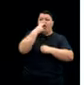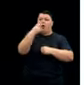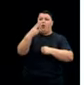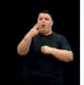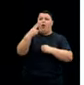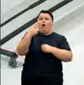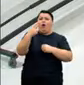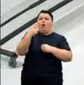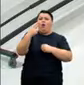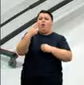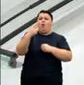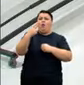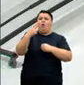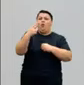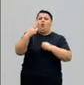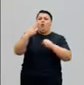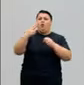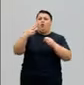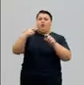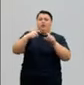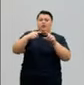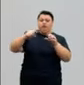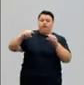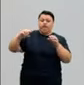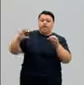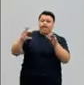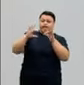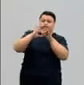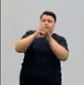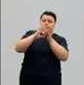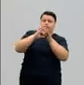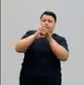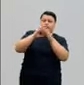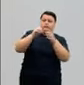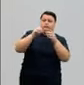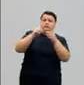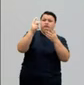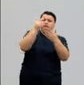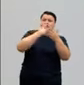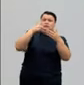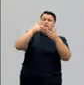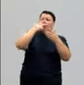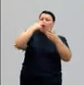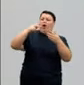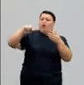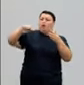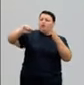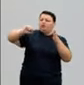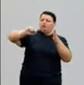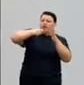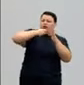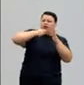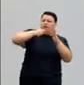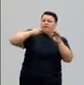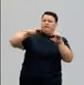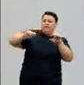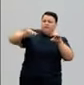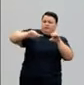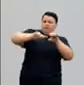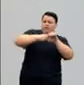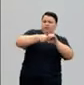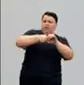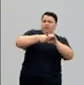ó, que vai se ligar com um anticorpo, que é como se fosse uma chave fechadura. Aqui é um exemplo